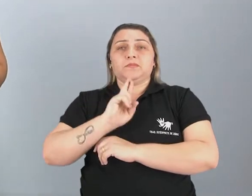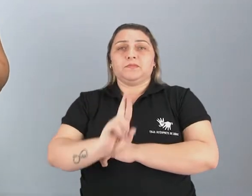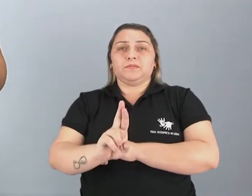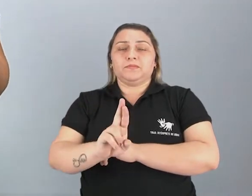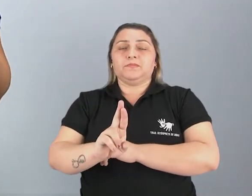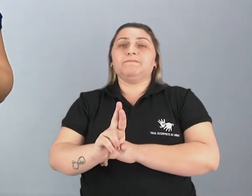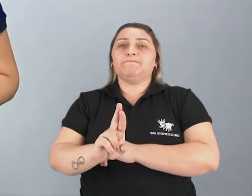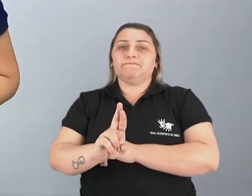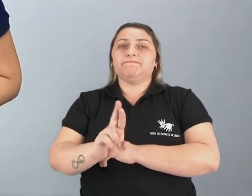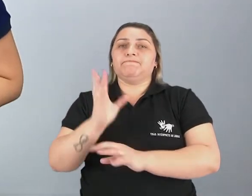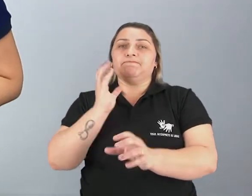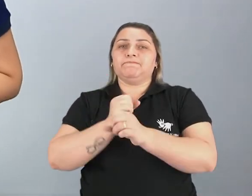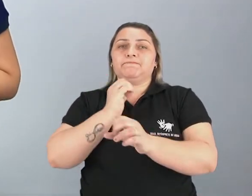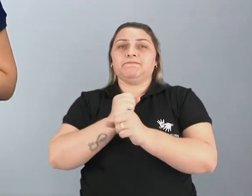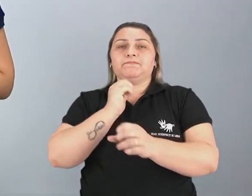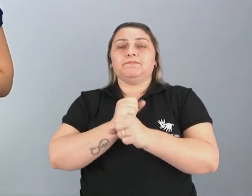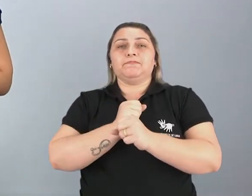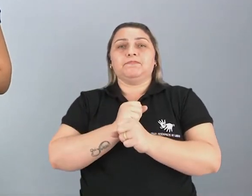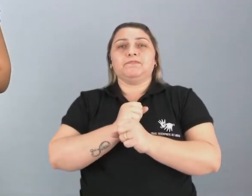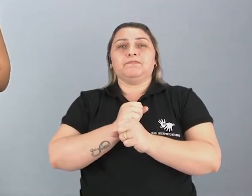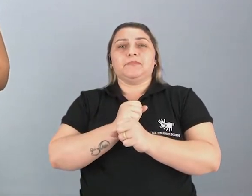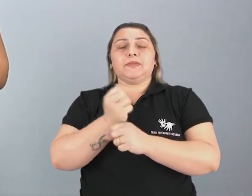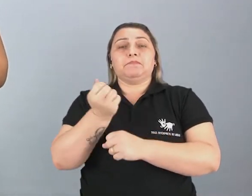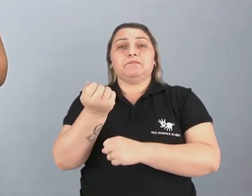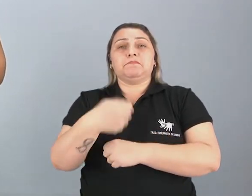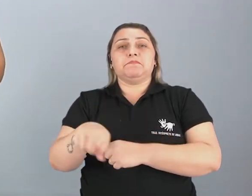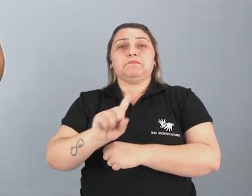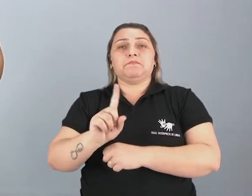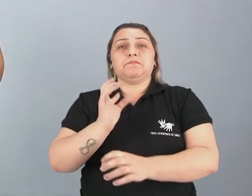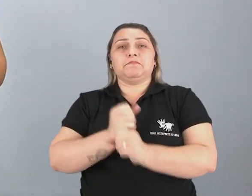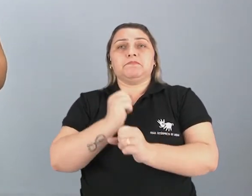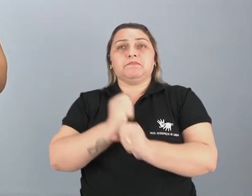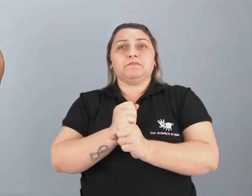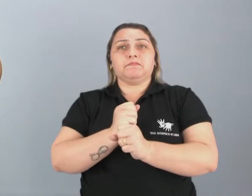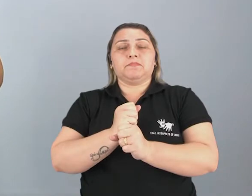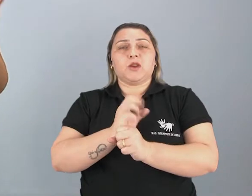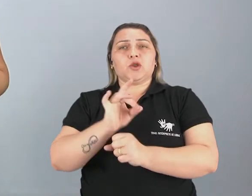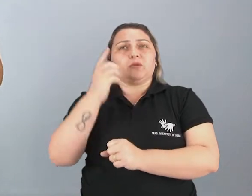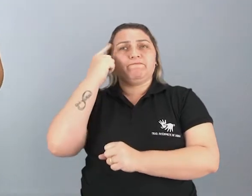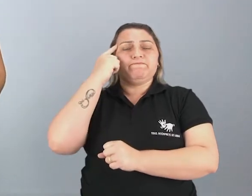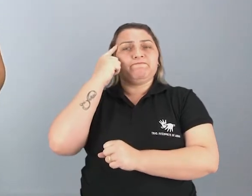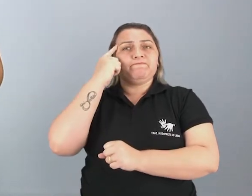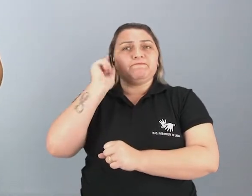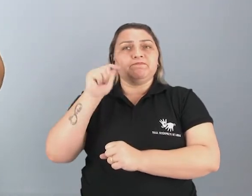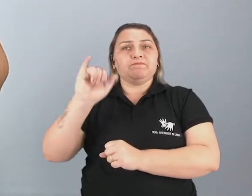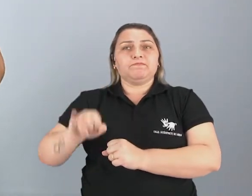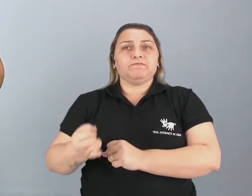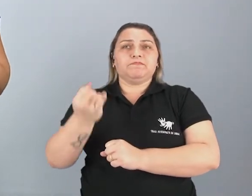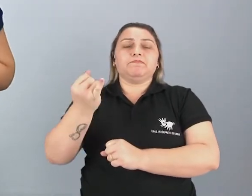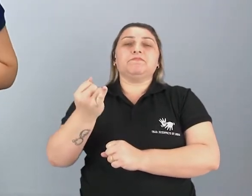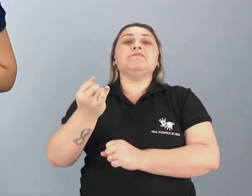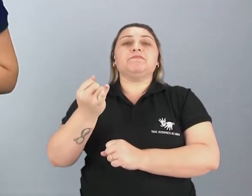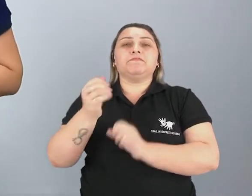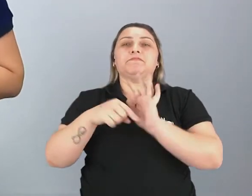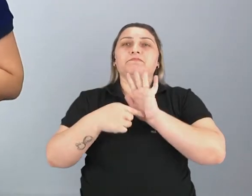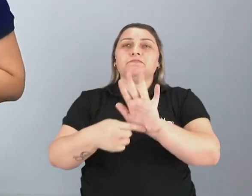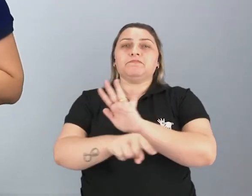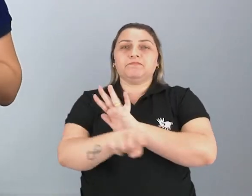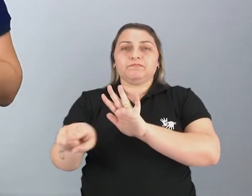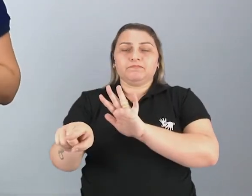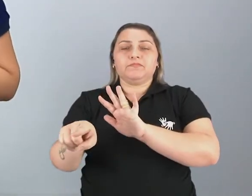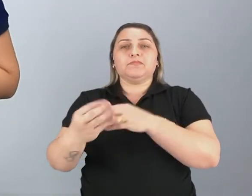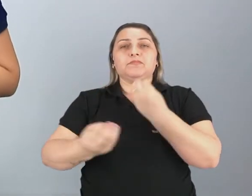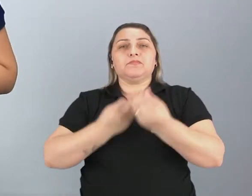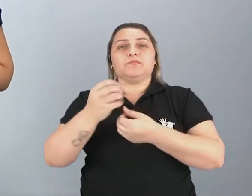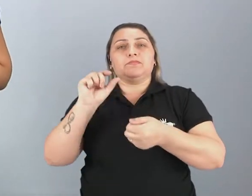fazer esses cálculos sem usar a calculadora, né? Em uma outra oportunidade eu vou estar mostrando para